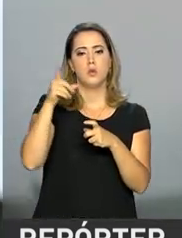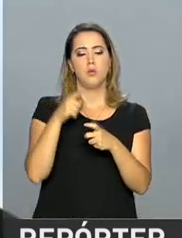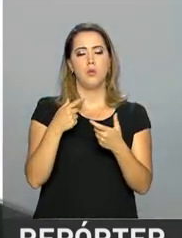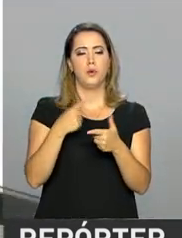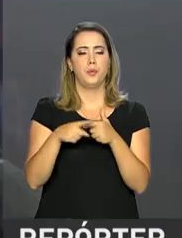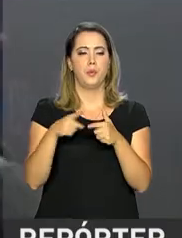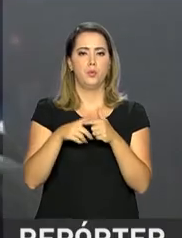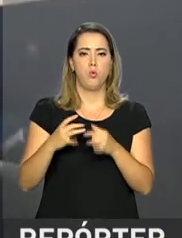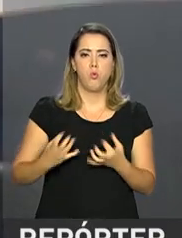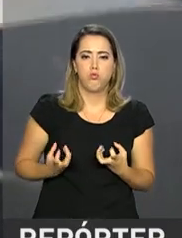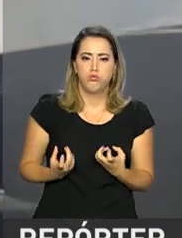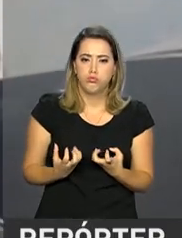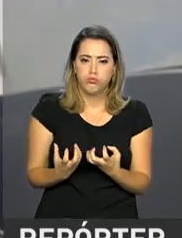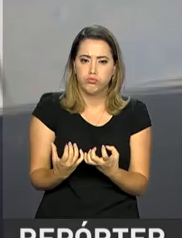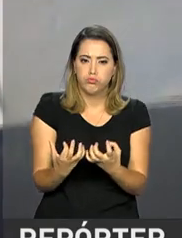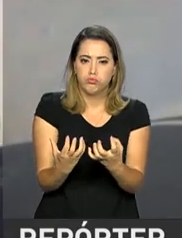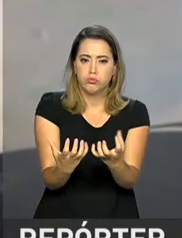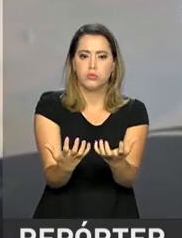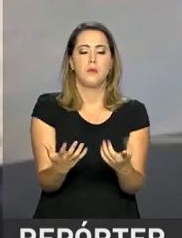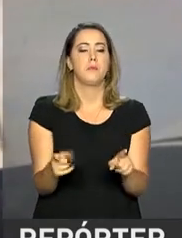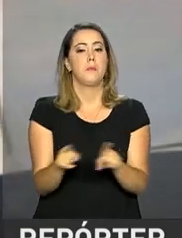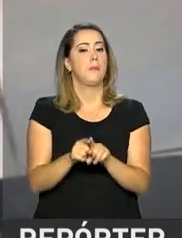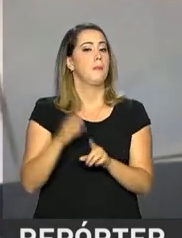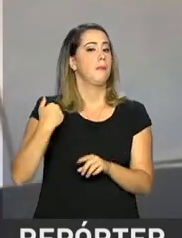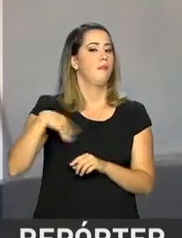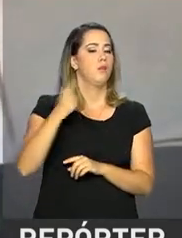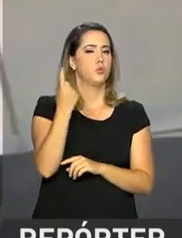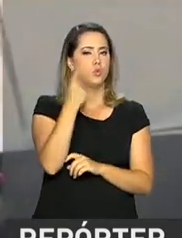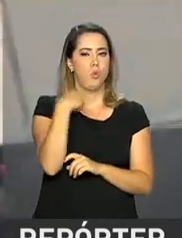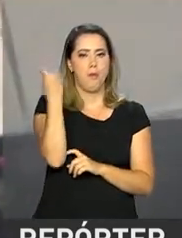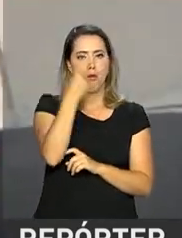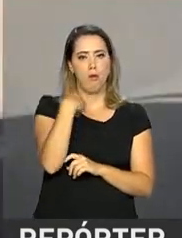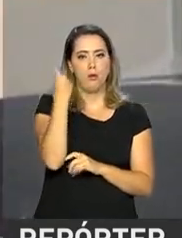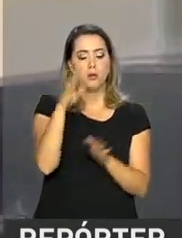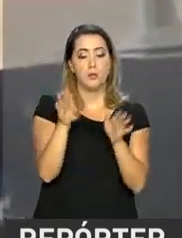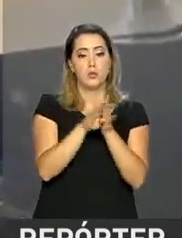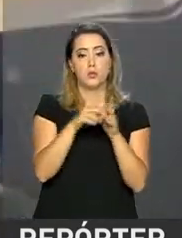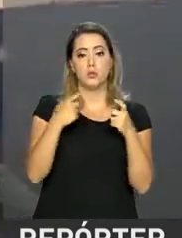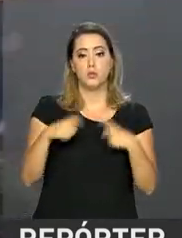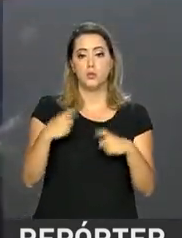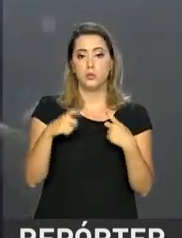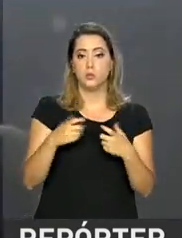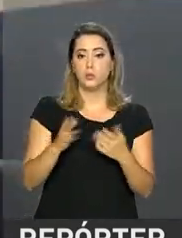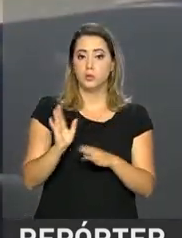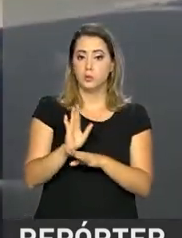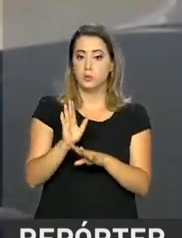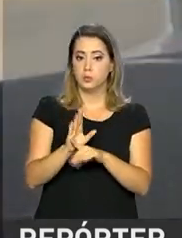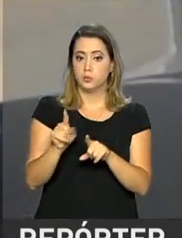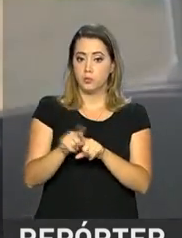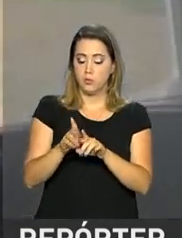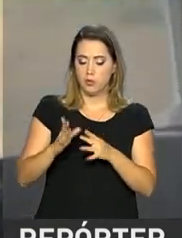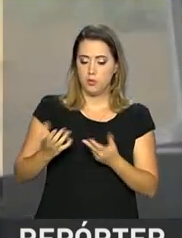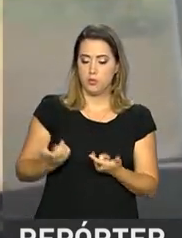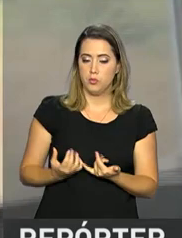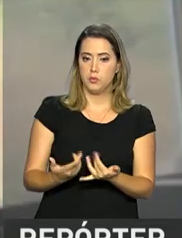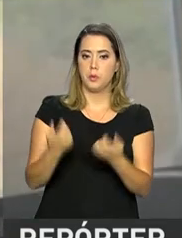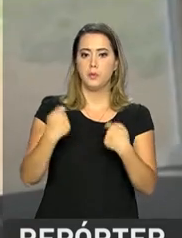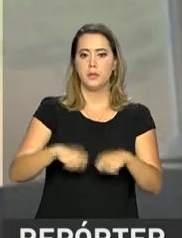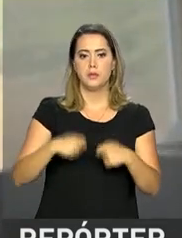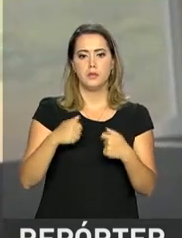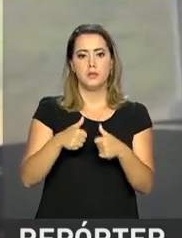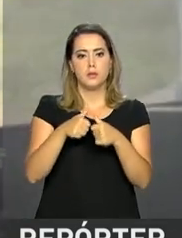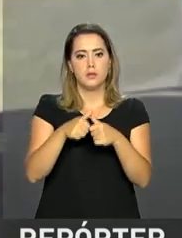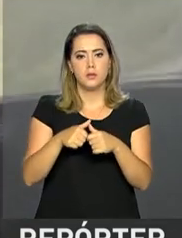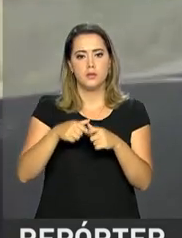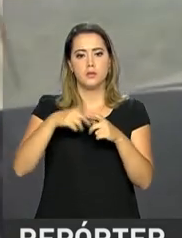de chamas. O C-130 leva em média 1 hora até chegar ao local. Para realizar corretamente a missão, o avião precisa estar